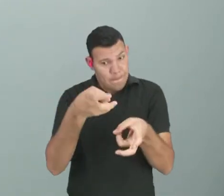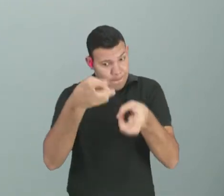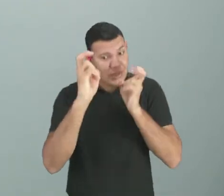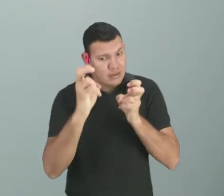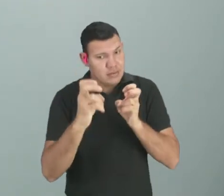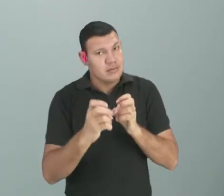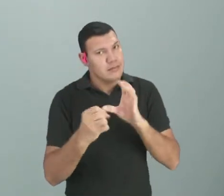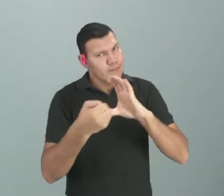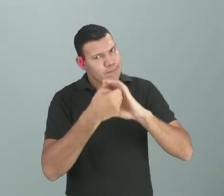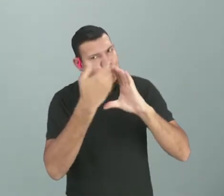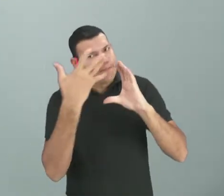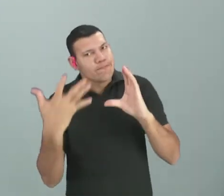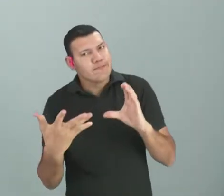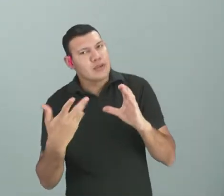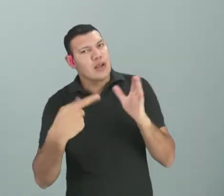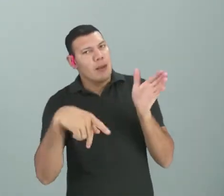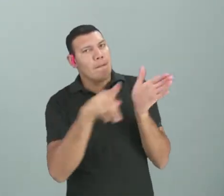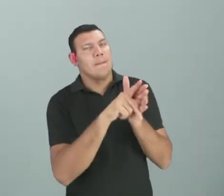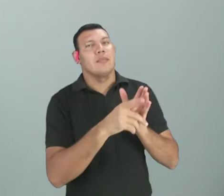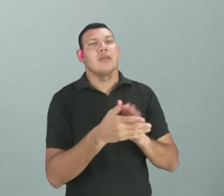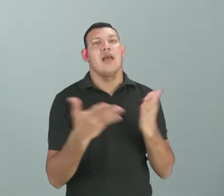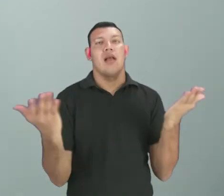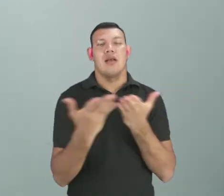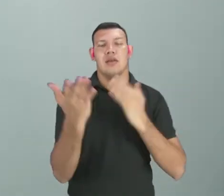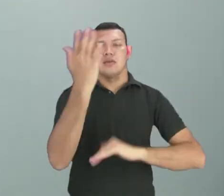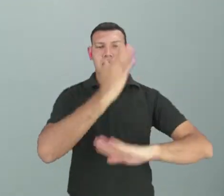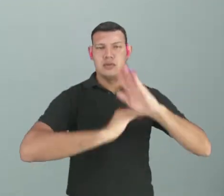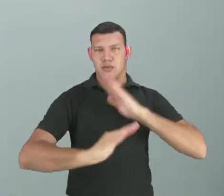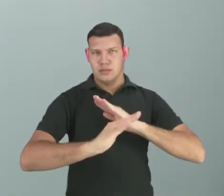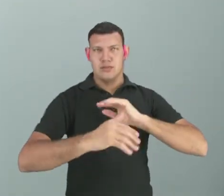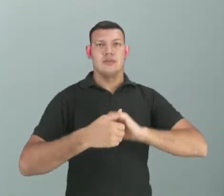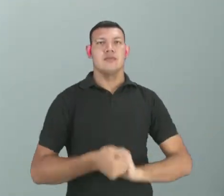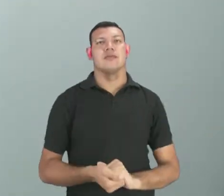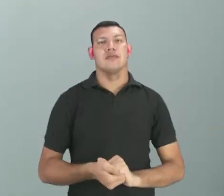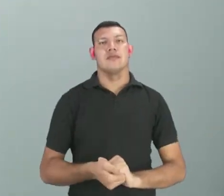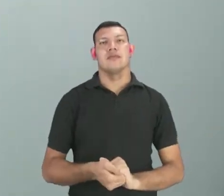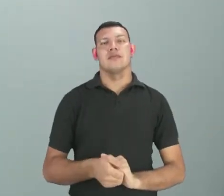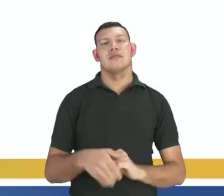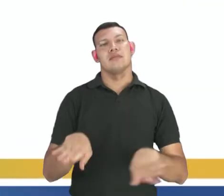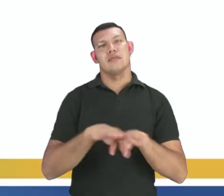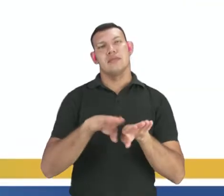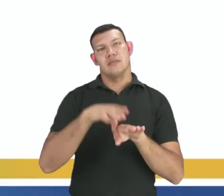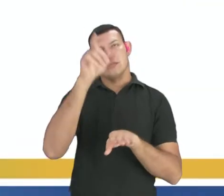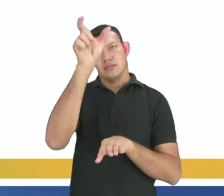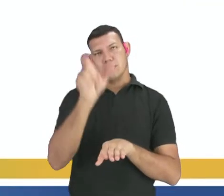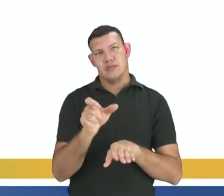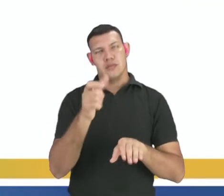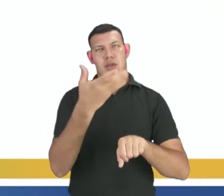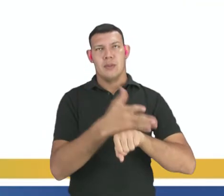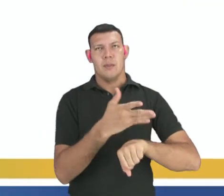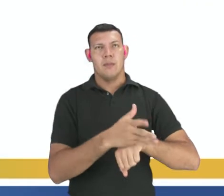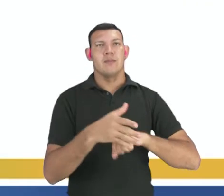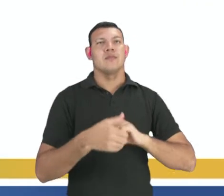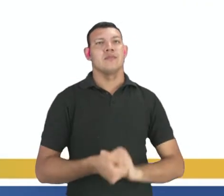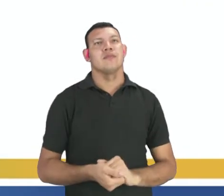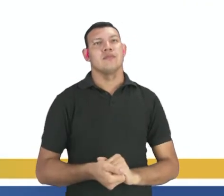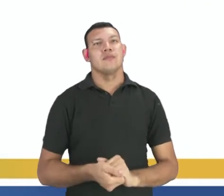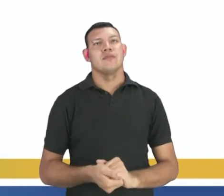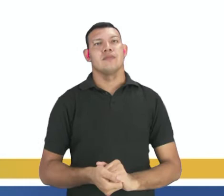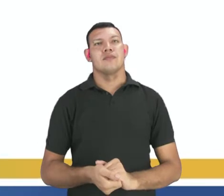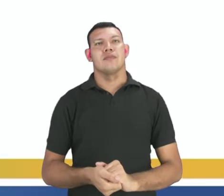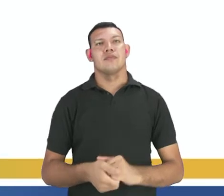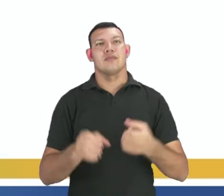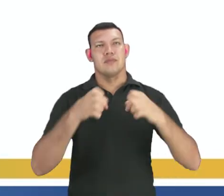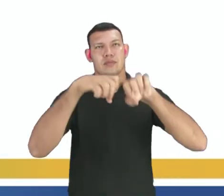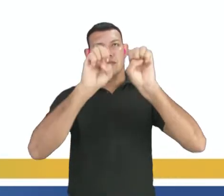né? E a gente vai falar um pouquinho sobre o jiu-jitsu agora e os atletas do jiu-jitsu, né? Como a estrutura corporal pode influenciar